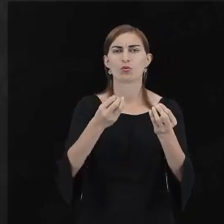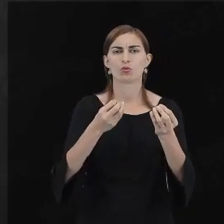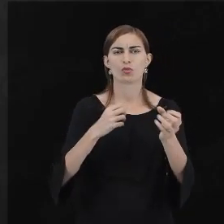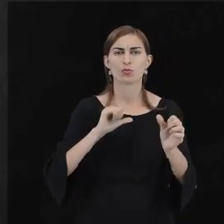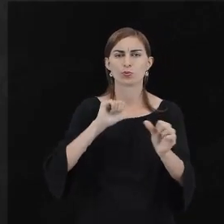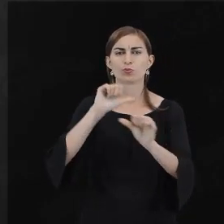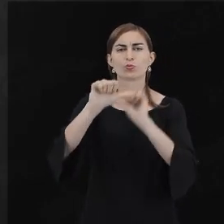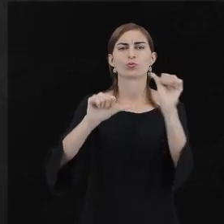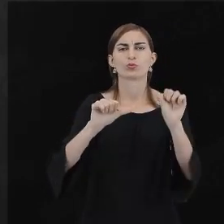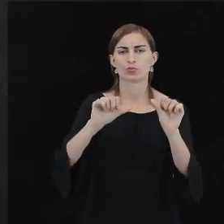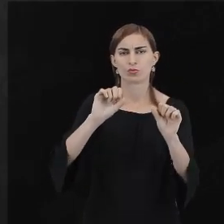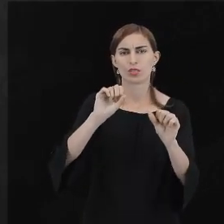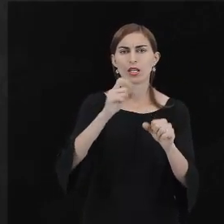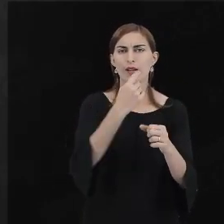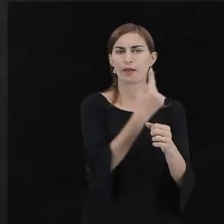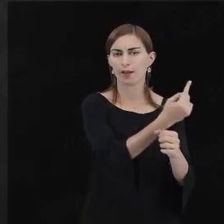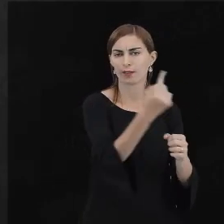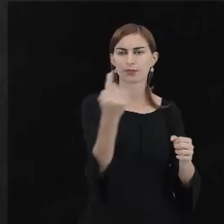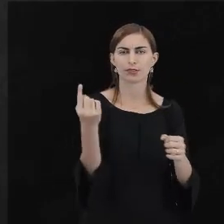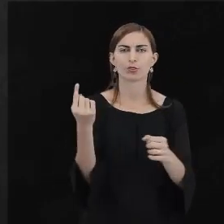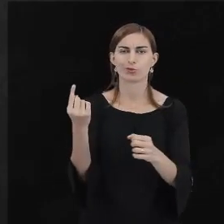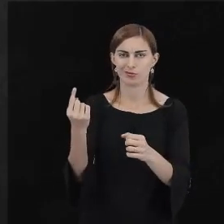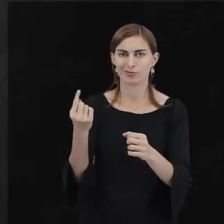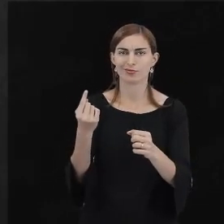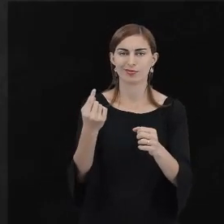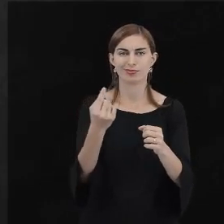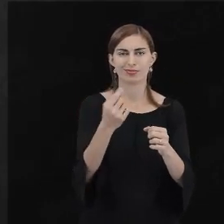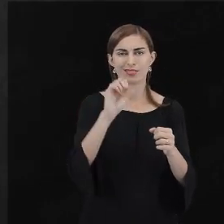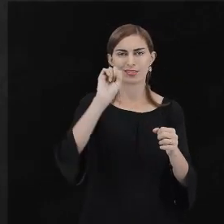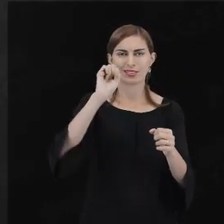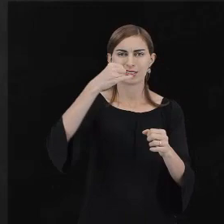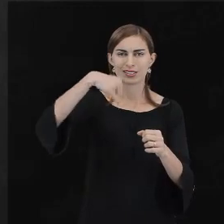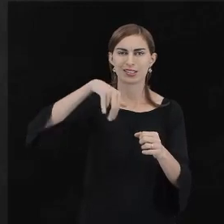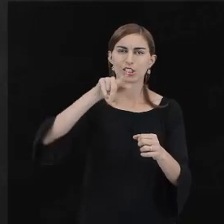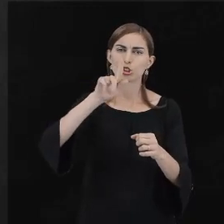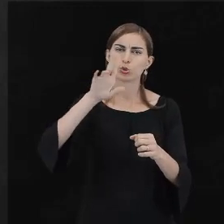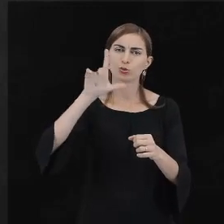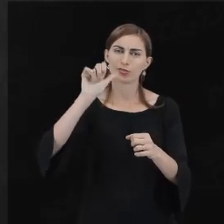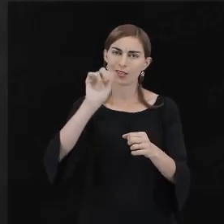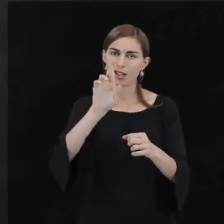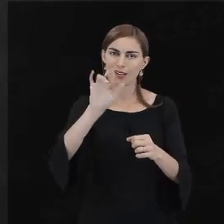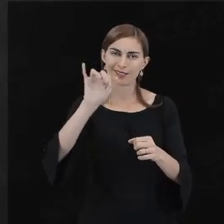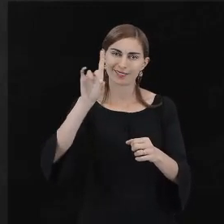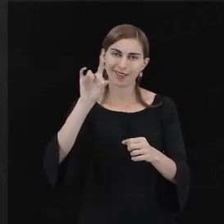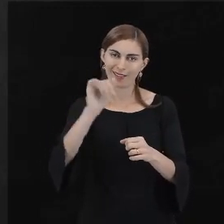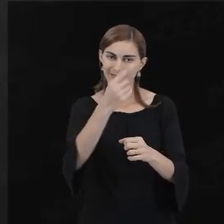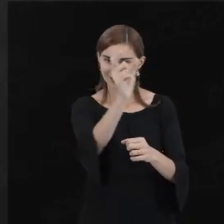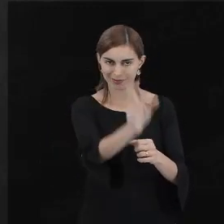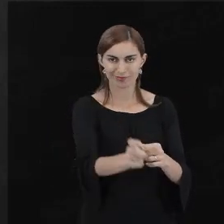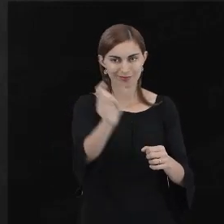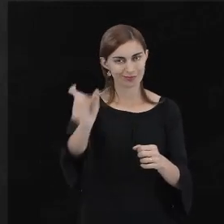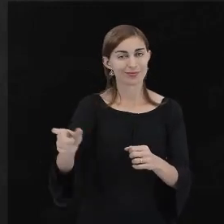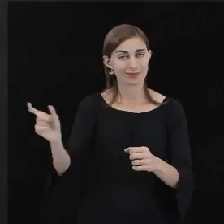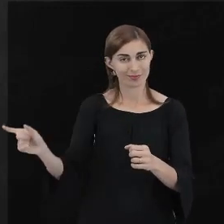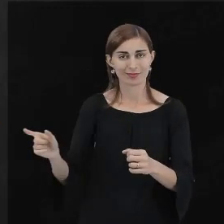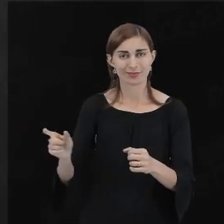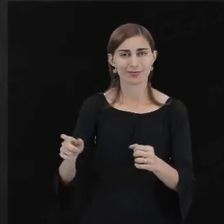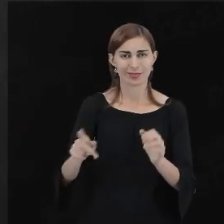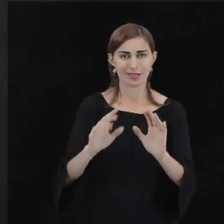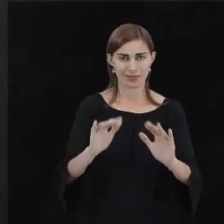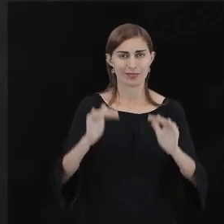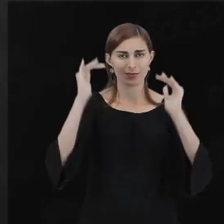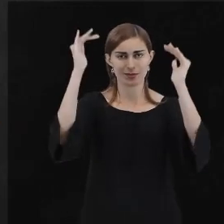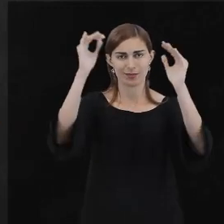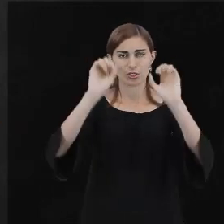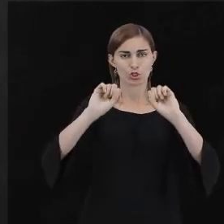vou fortalecer, pela minha avaliação, essa relação que ele tem com a escola. Uma escola em que todos se